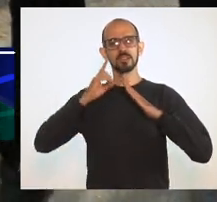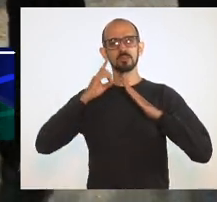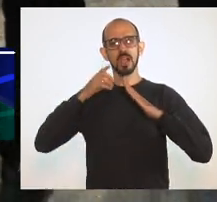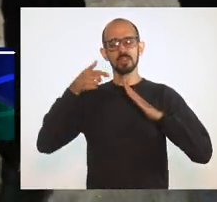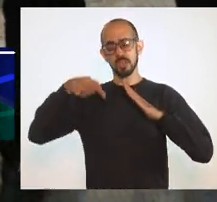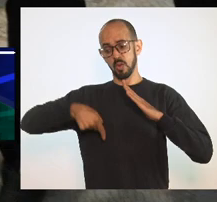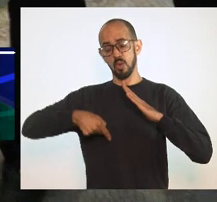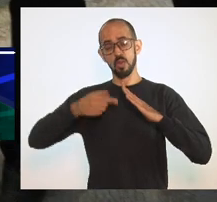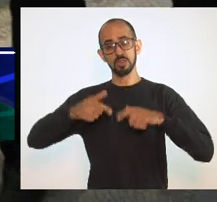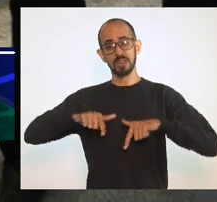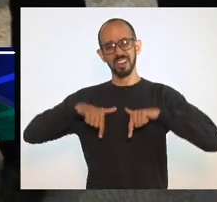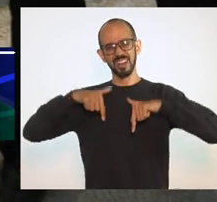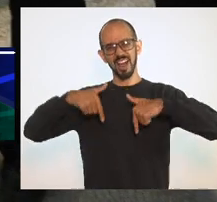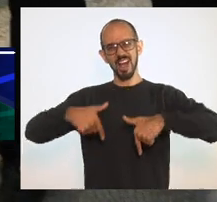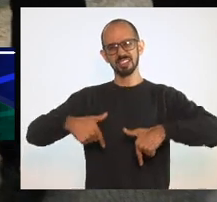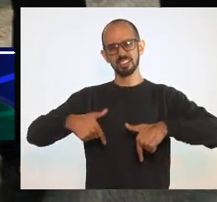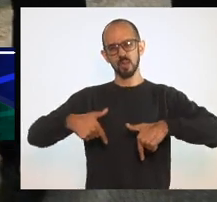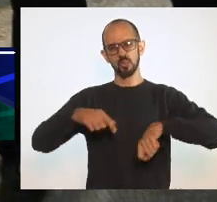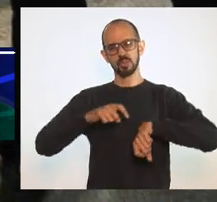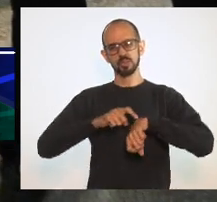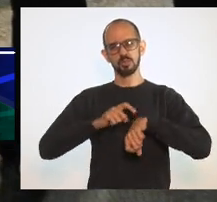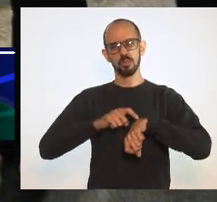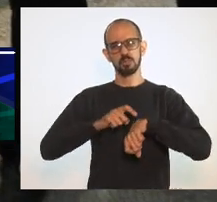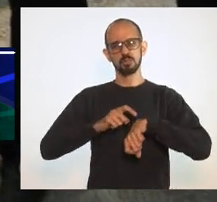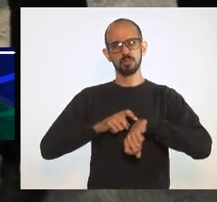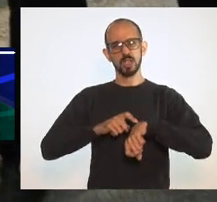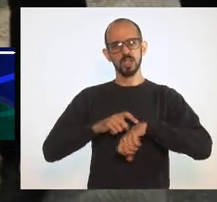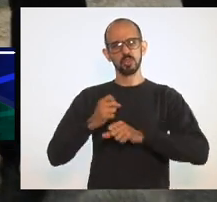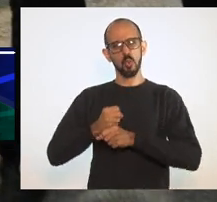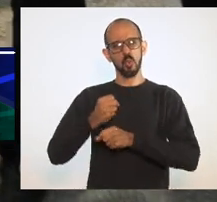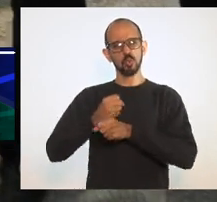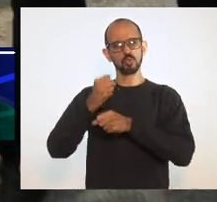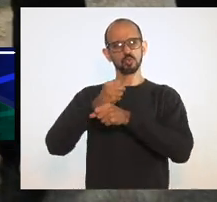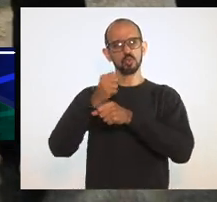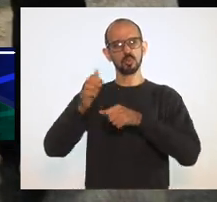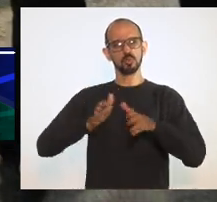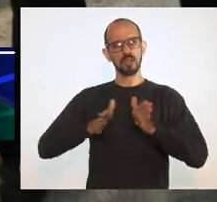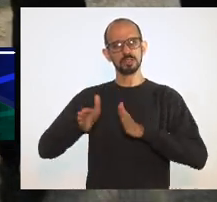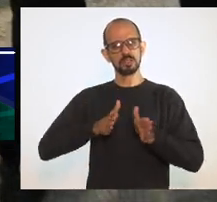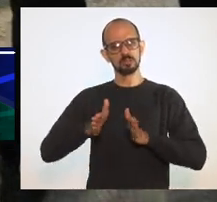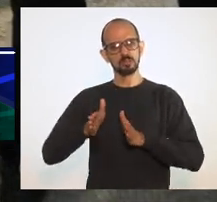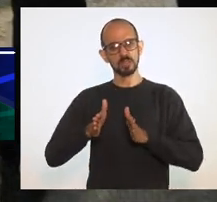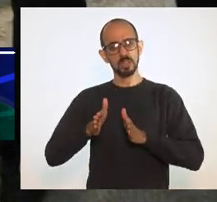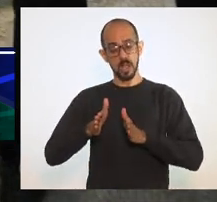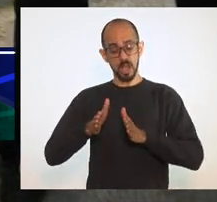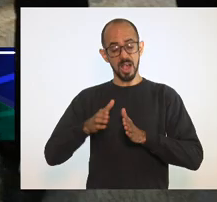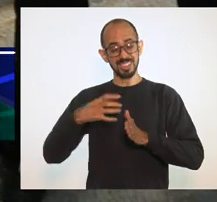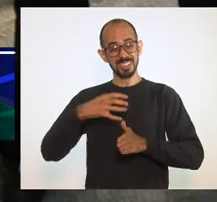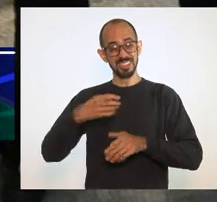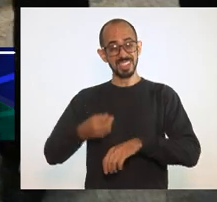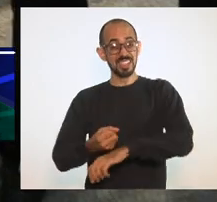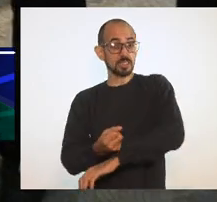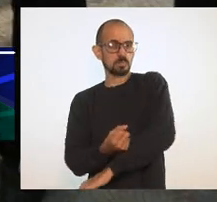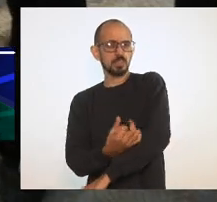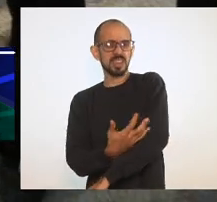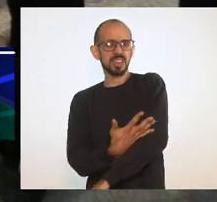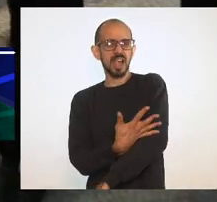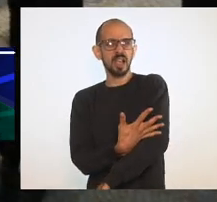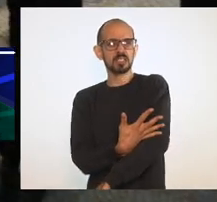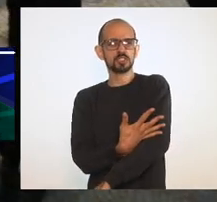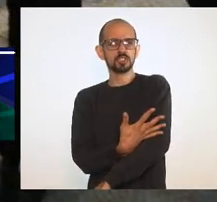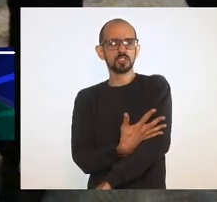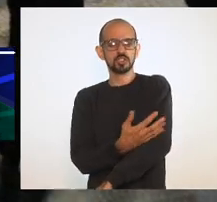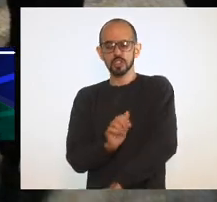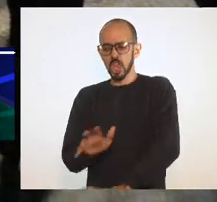nesse momento, em especial construindo a sensibilidade de reconhecer a população mais pobre do estado do